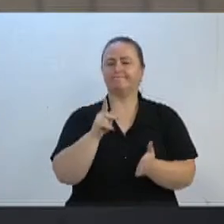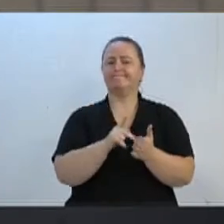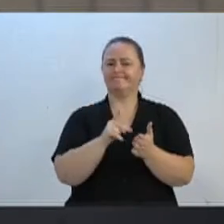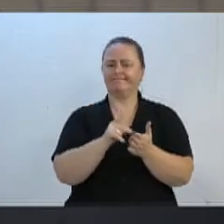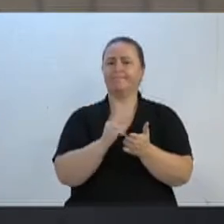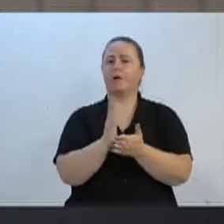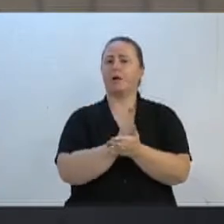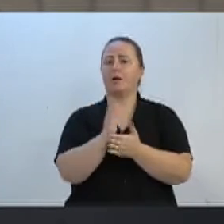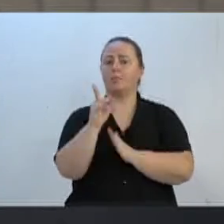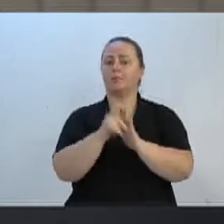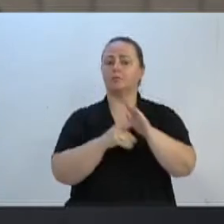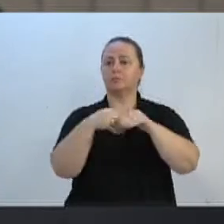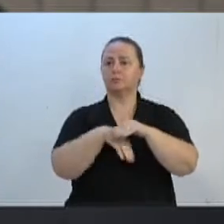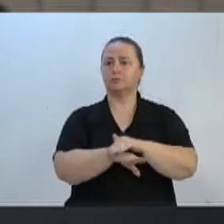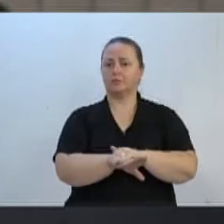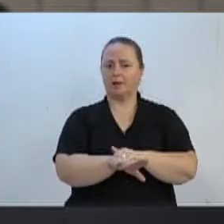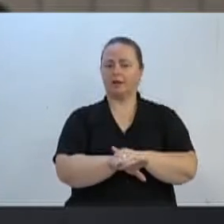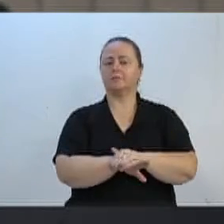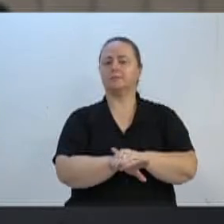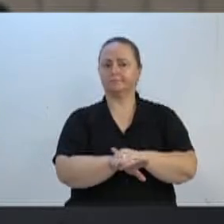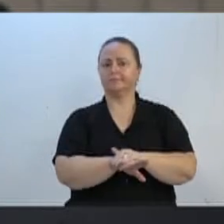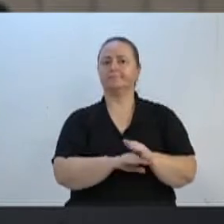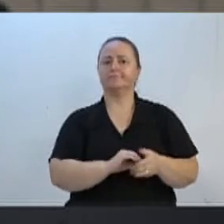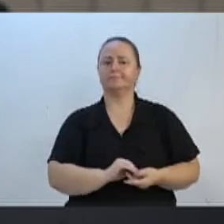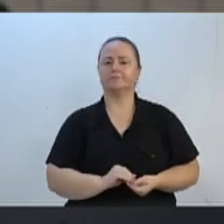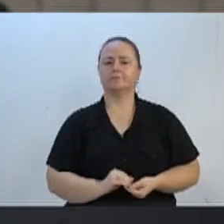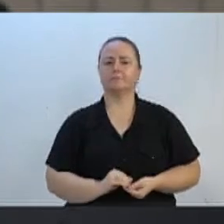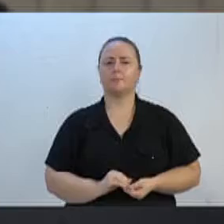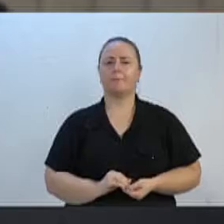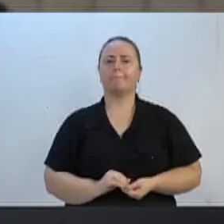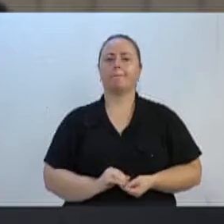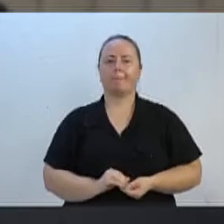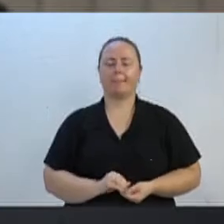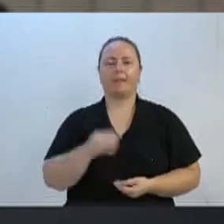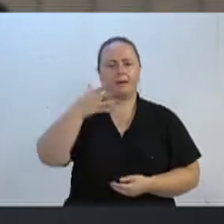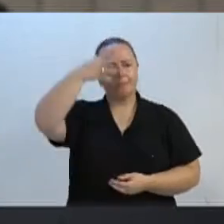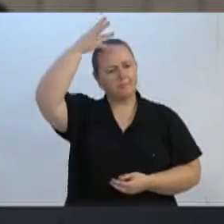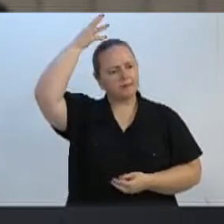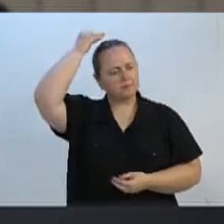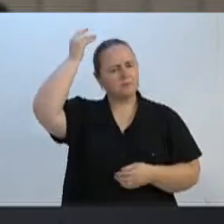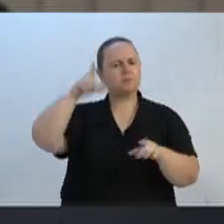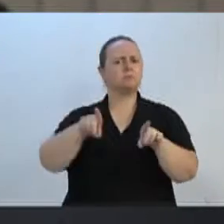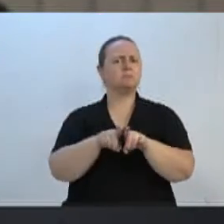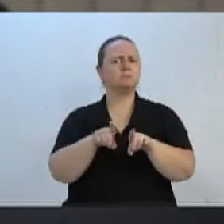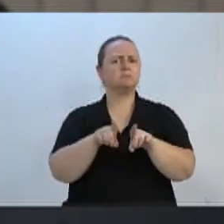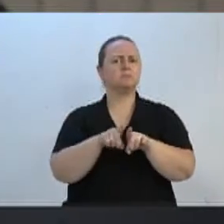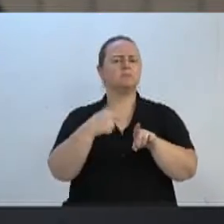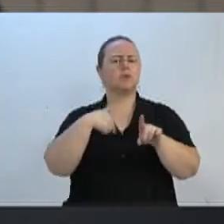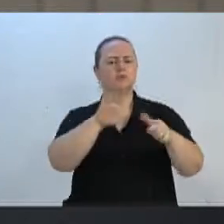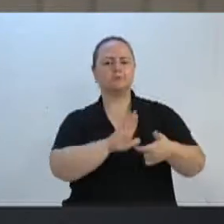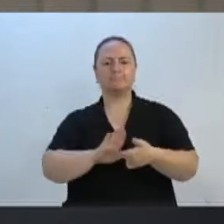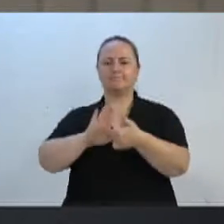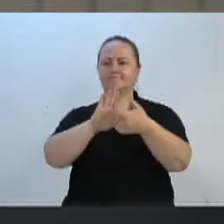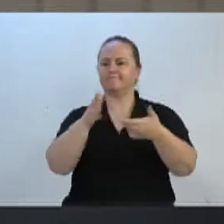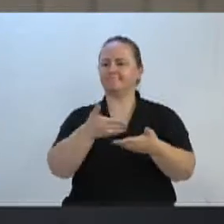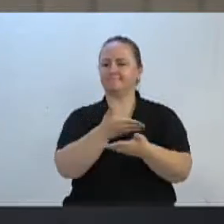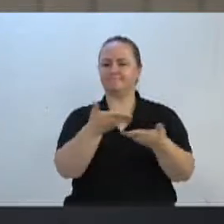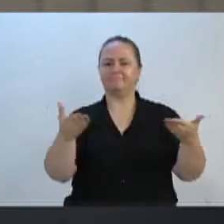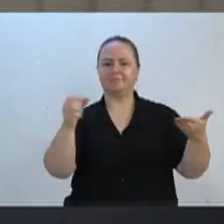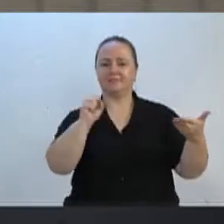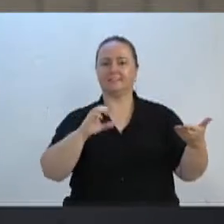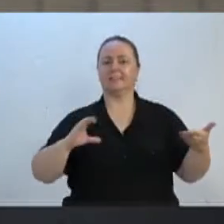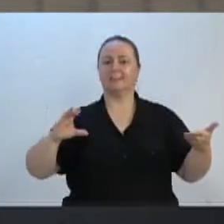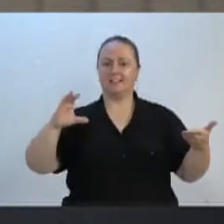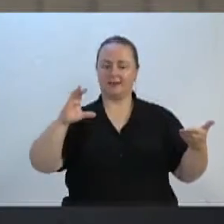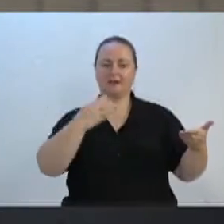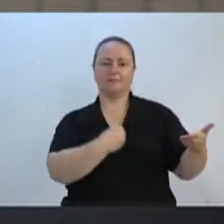arquivados. Recentemente tivemos um exemplo com o vereador Alexandre Matias, de uma legislação onde nós demos um exemplo para o Estado de Santa Catarina, inclusive com a presença